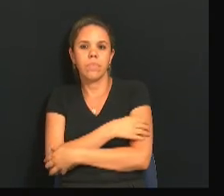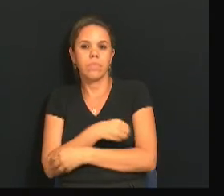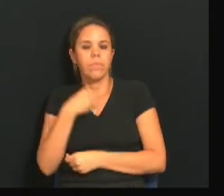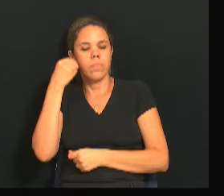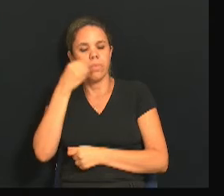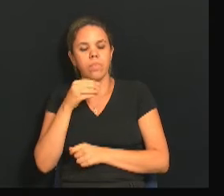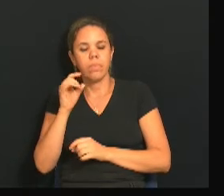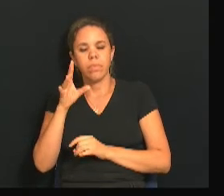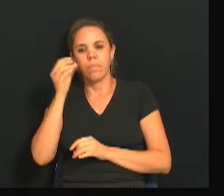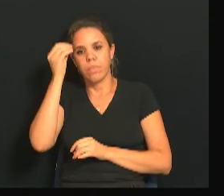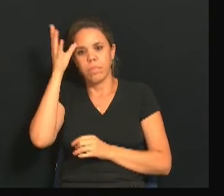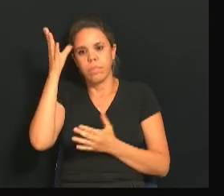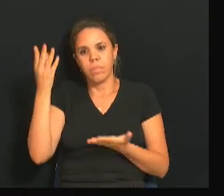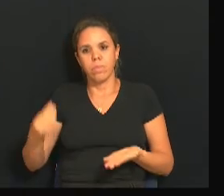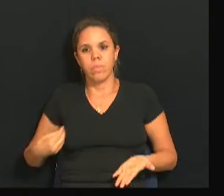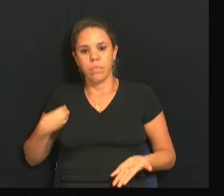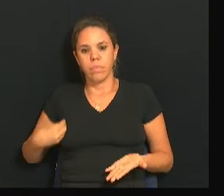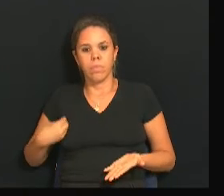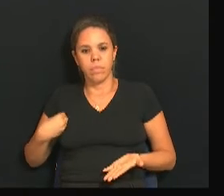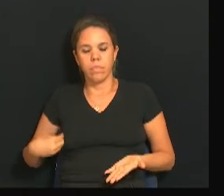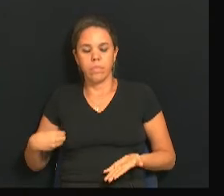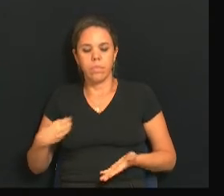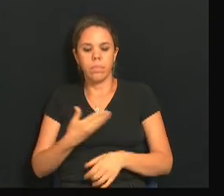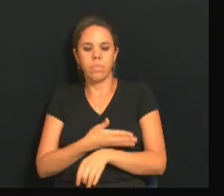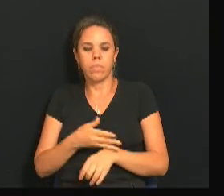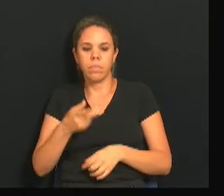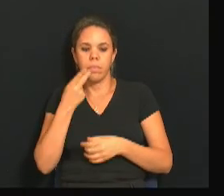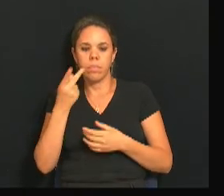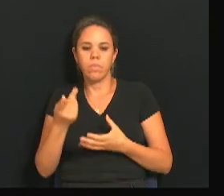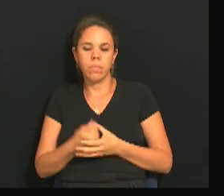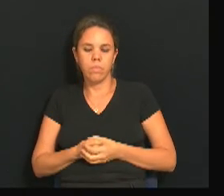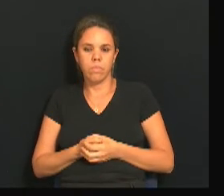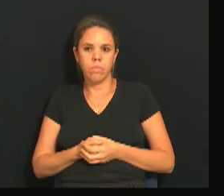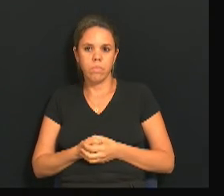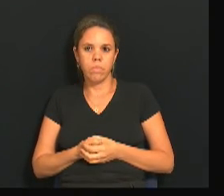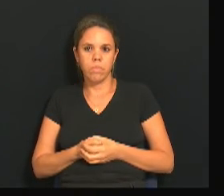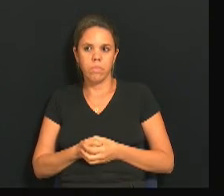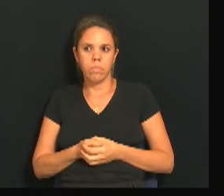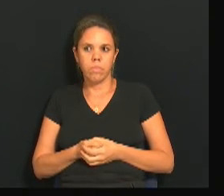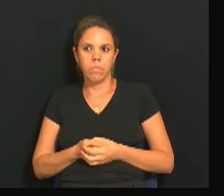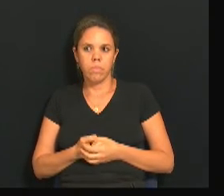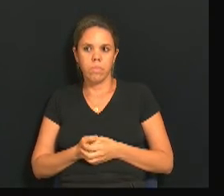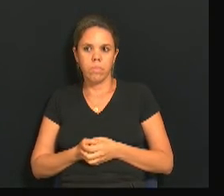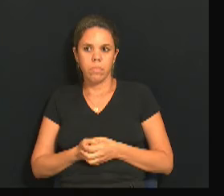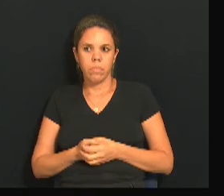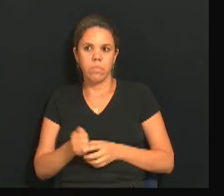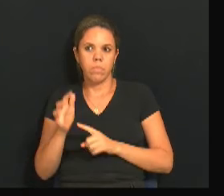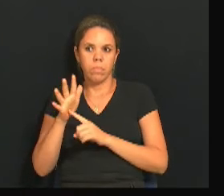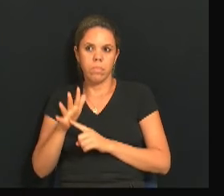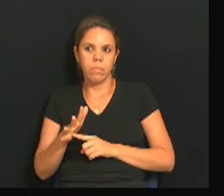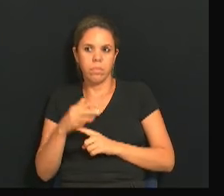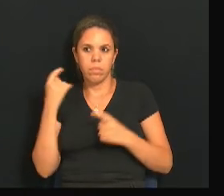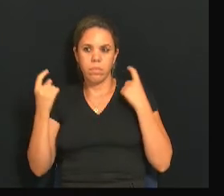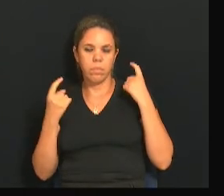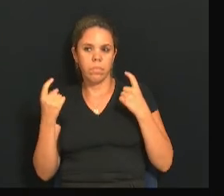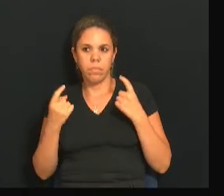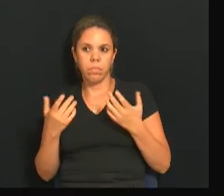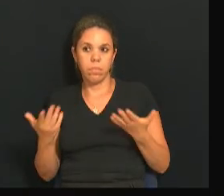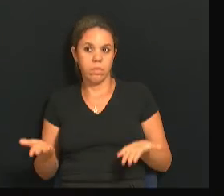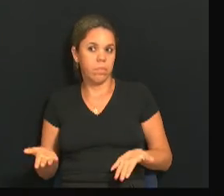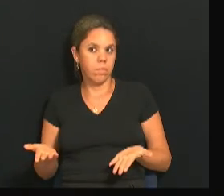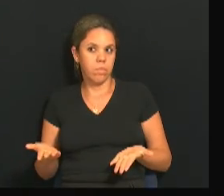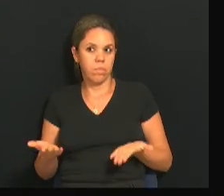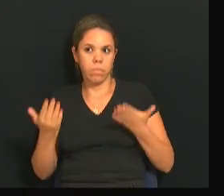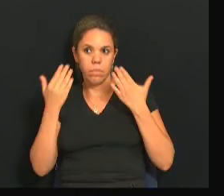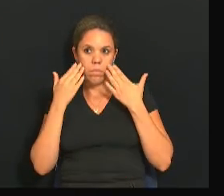rica, muito viva, como a gente costuma dizer. Ser atacado dessa forma, a gente fica preocupado, e aí a gente se